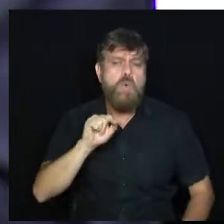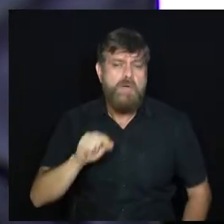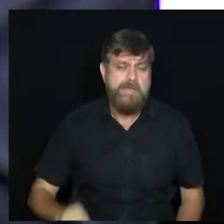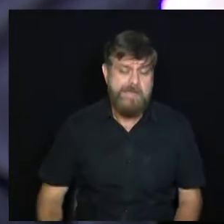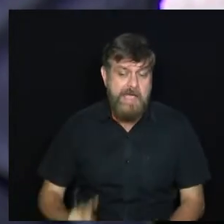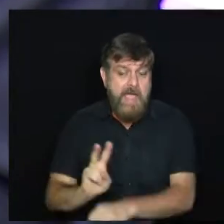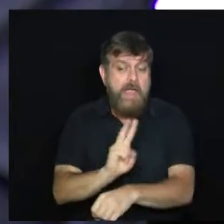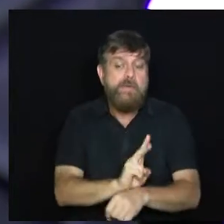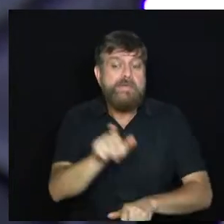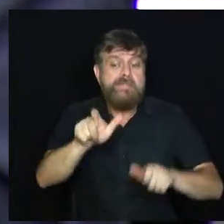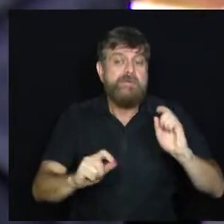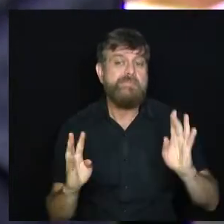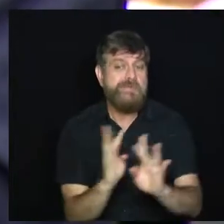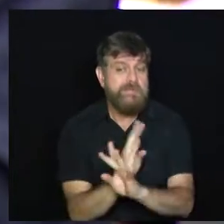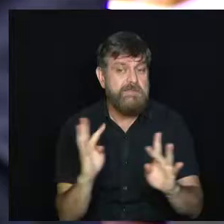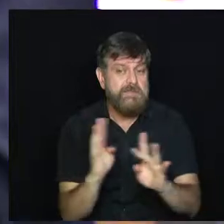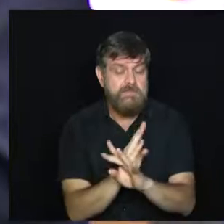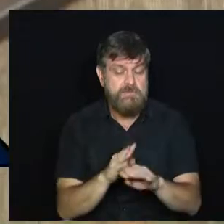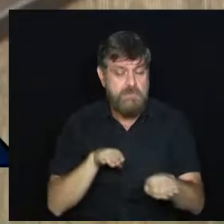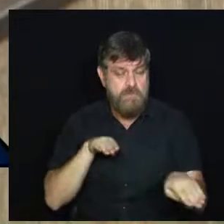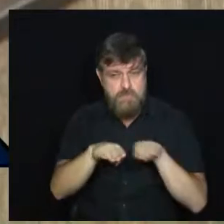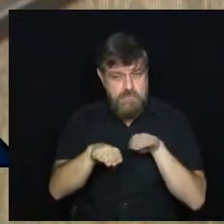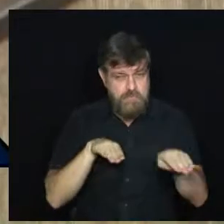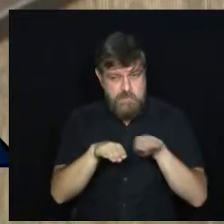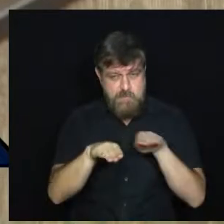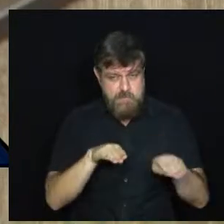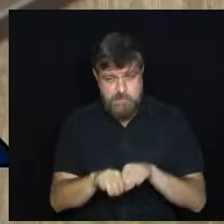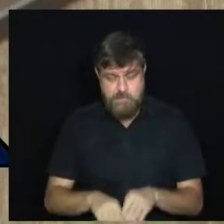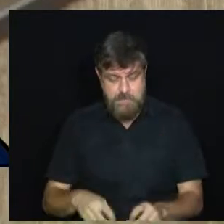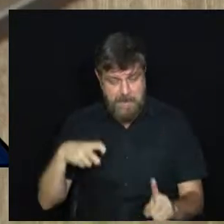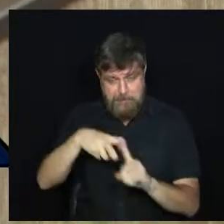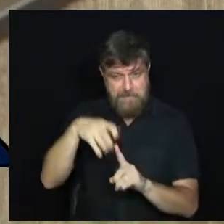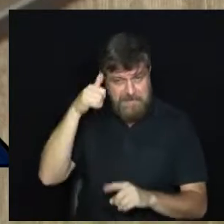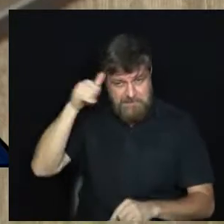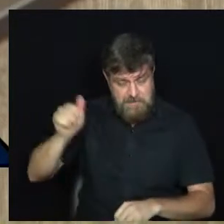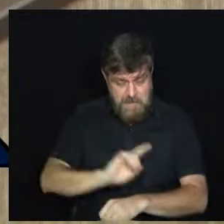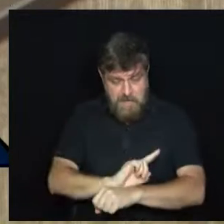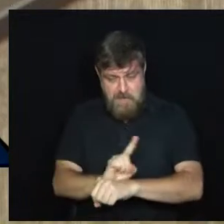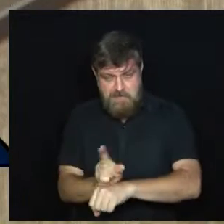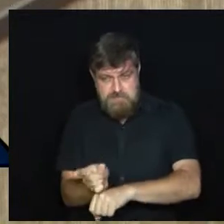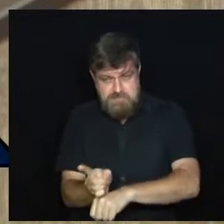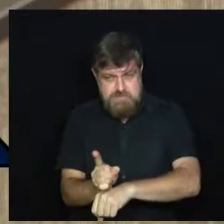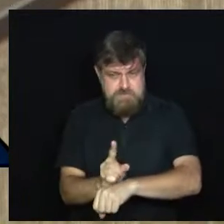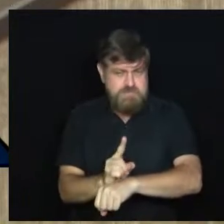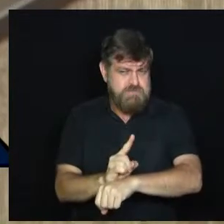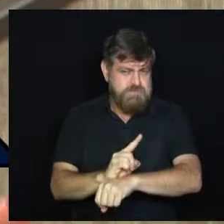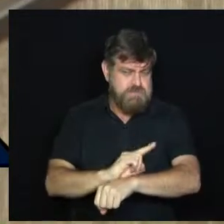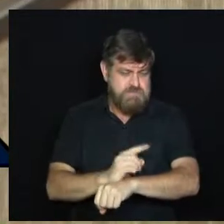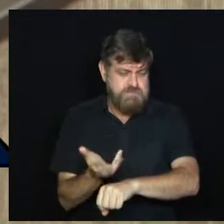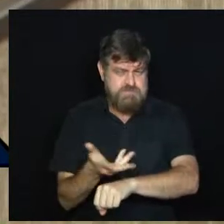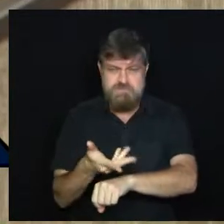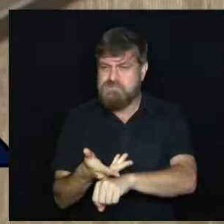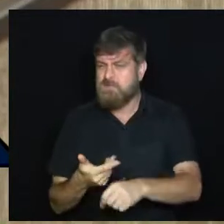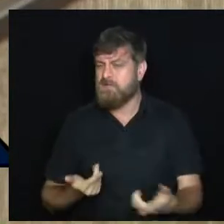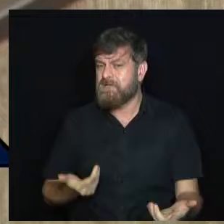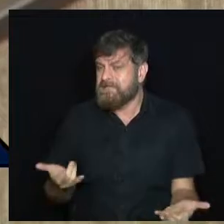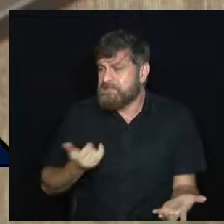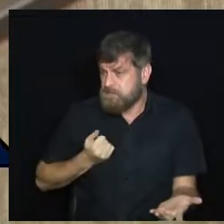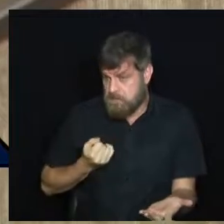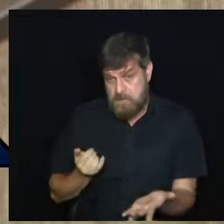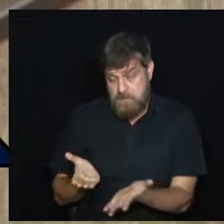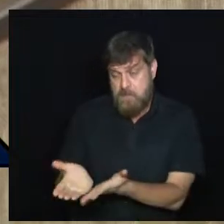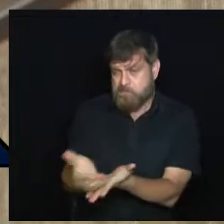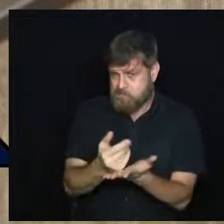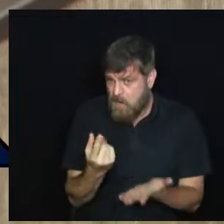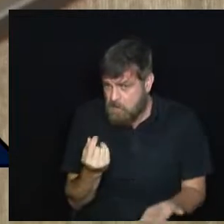vai além da educação no trânsito, da limitação de velocidade para o condutor. Se isso não é motivo de arrecadação, eu